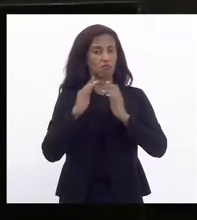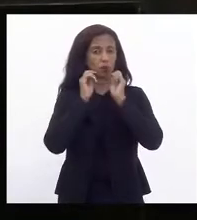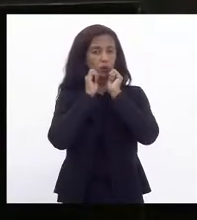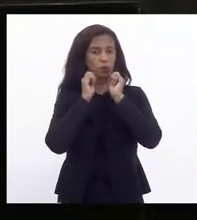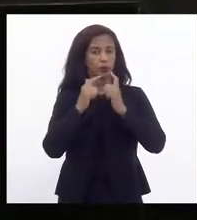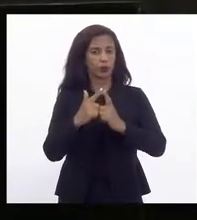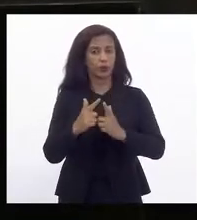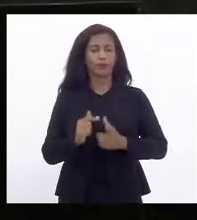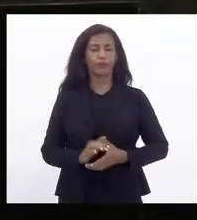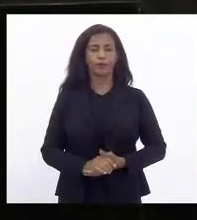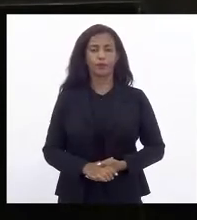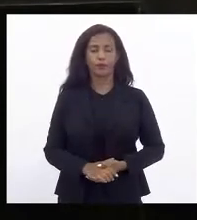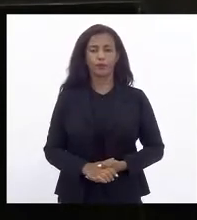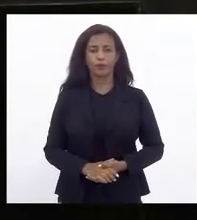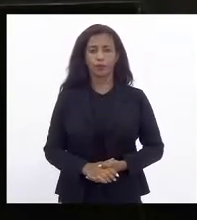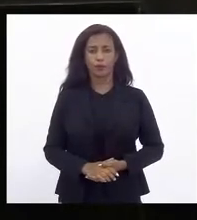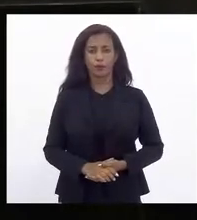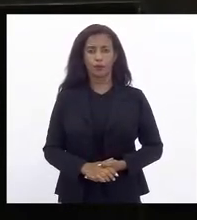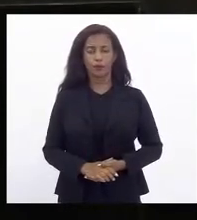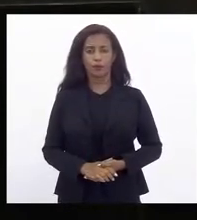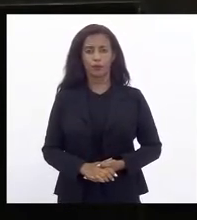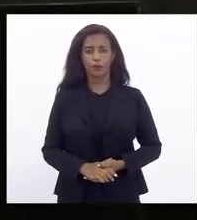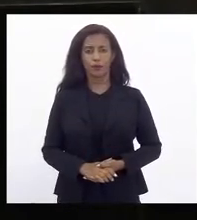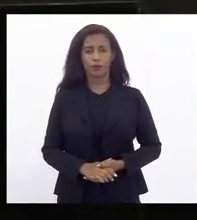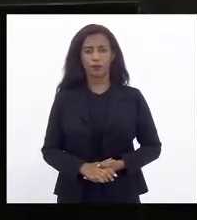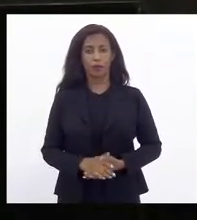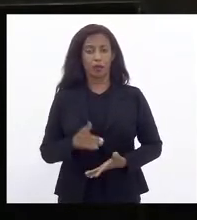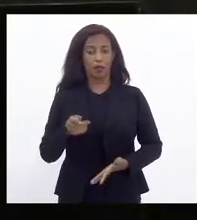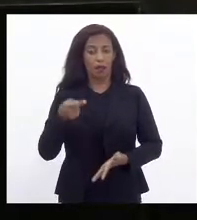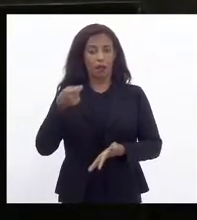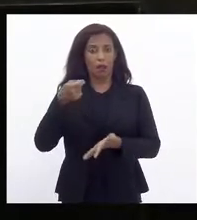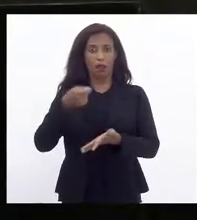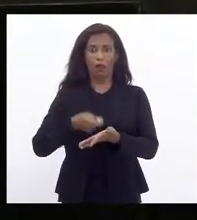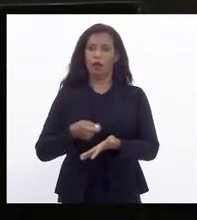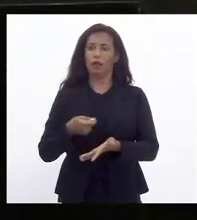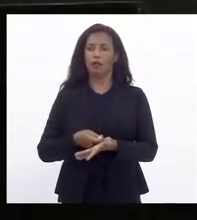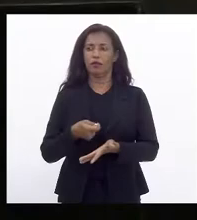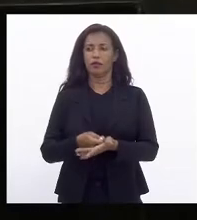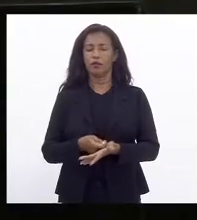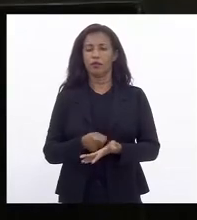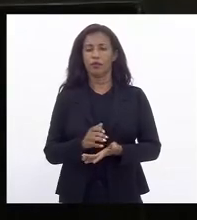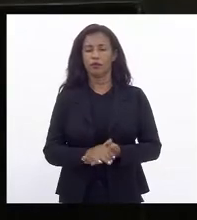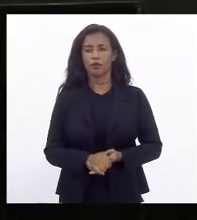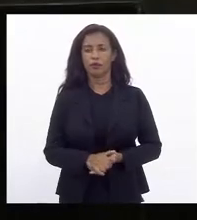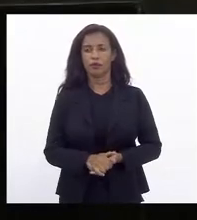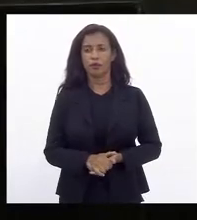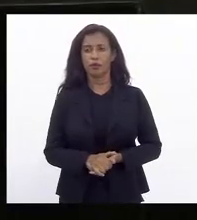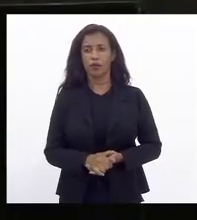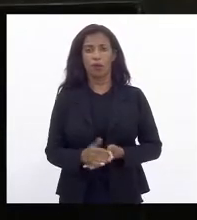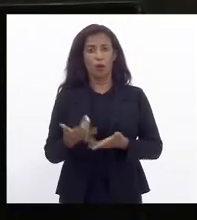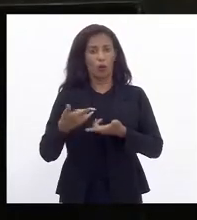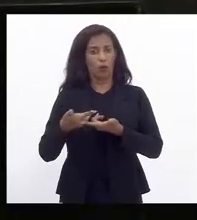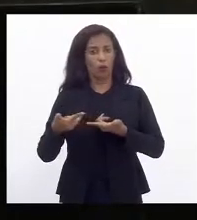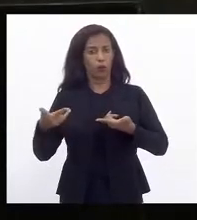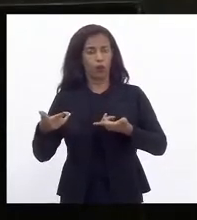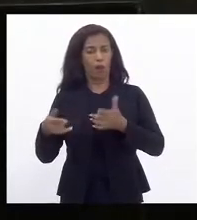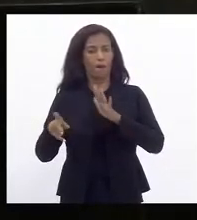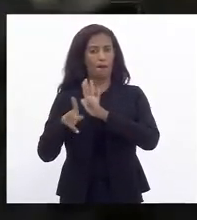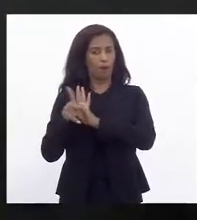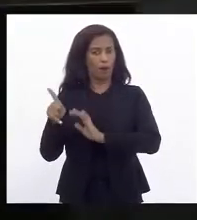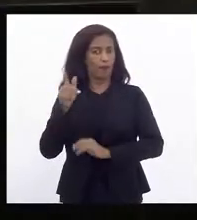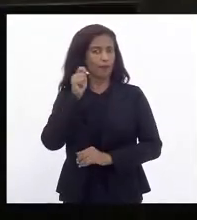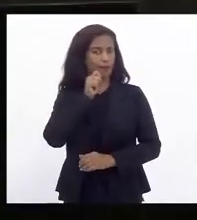casa. A questão de garantir o absorvente